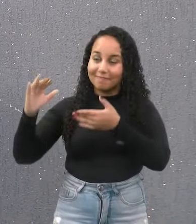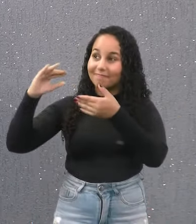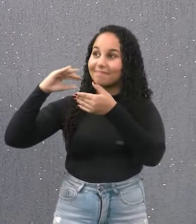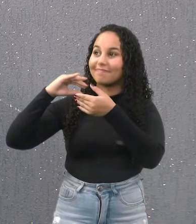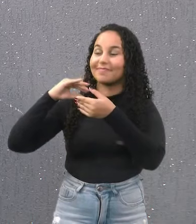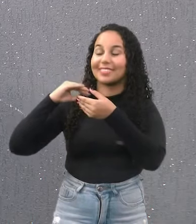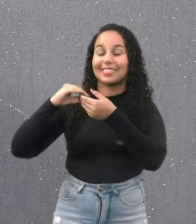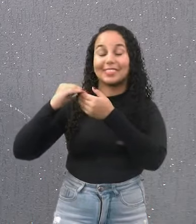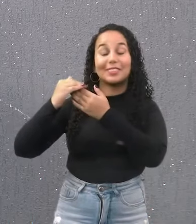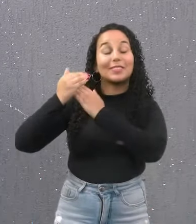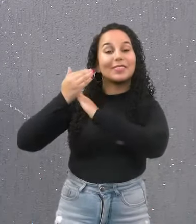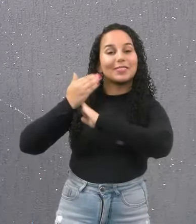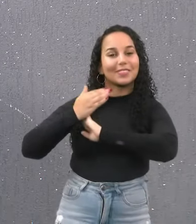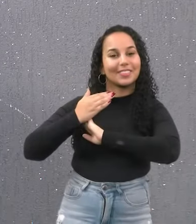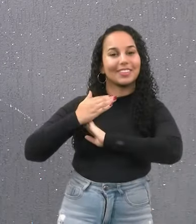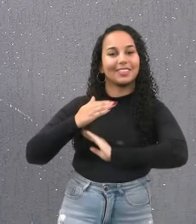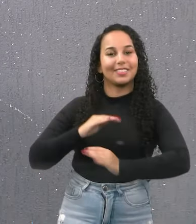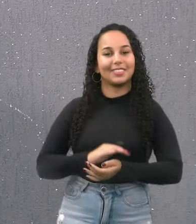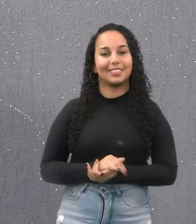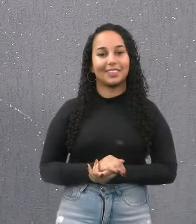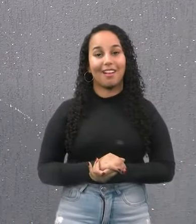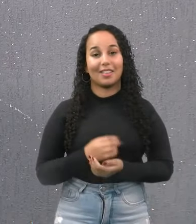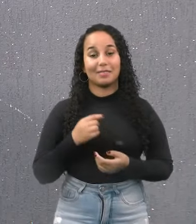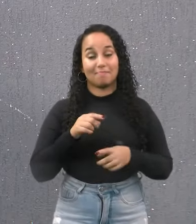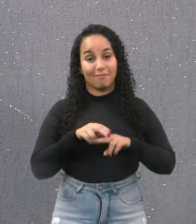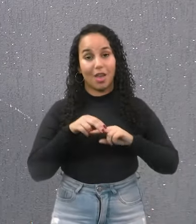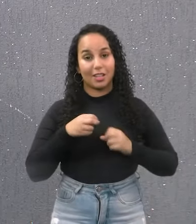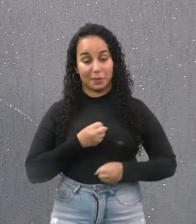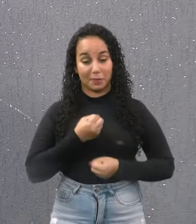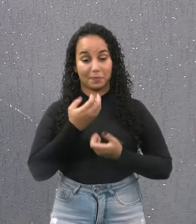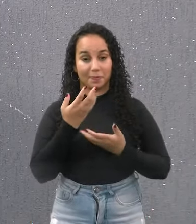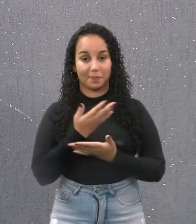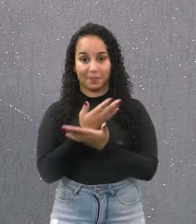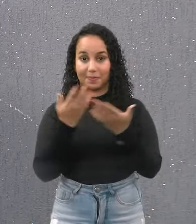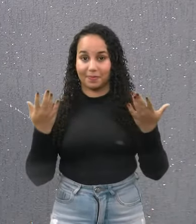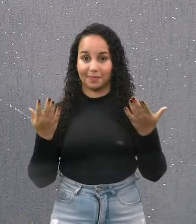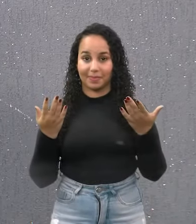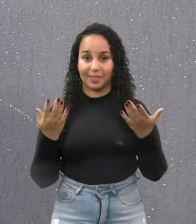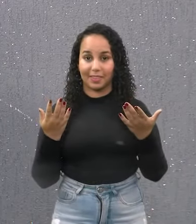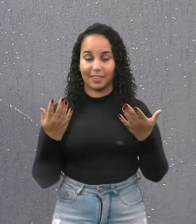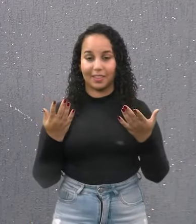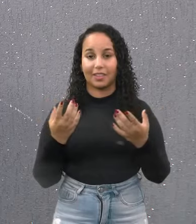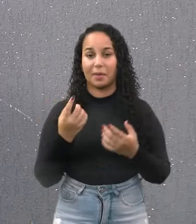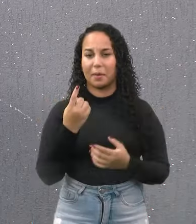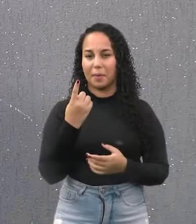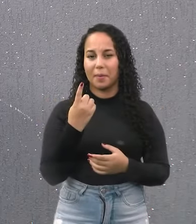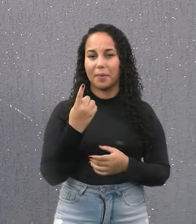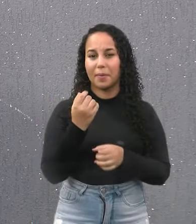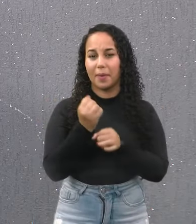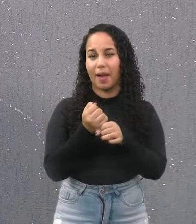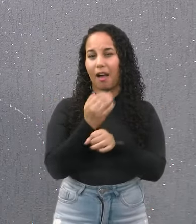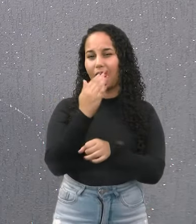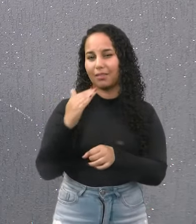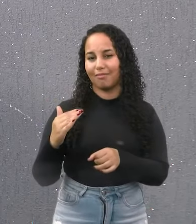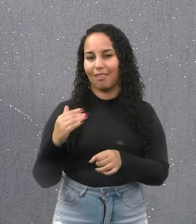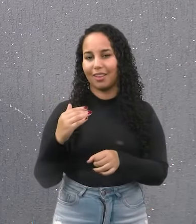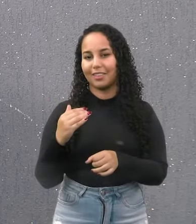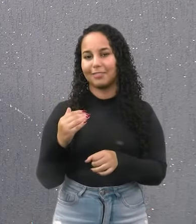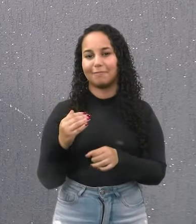nos estende as mãos para ajudar. E eu falo para vocês, irmãos, nesse um ano e meio de